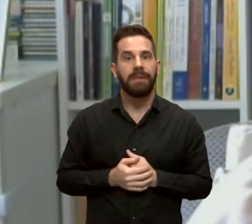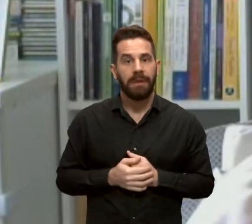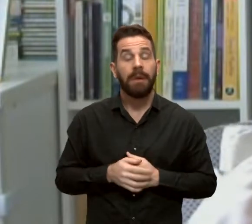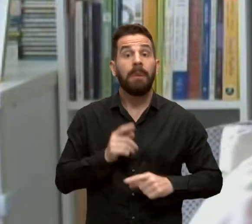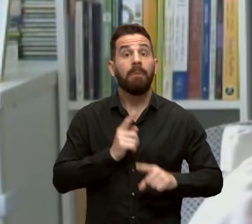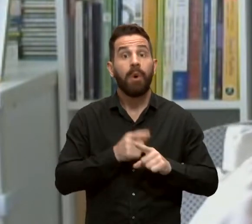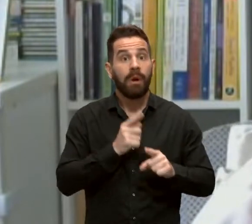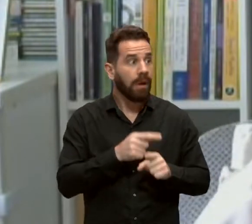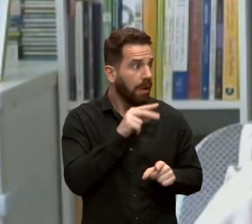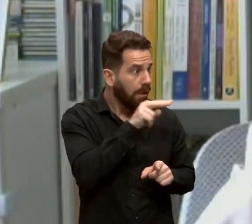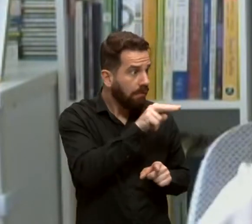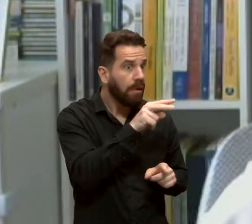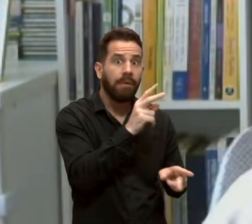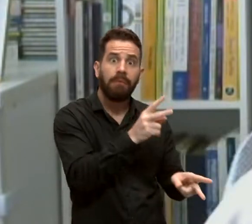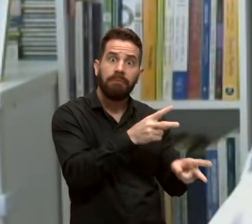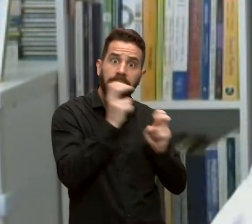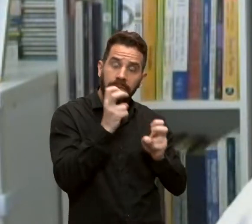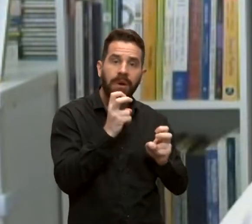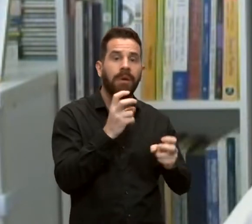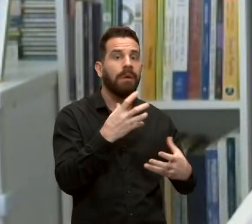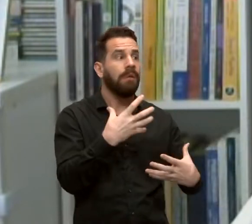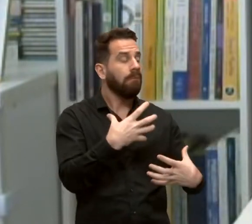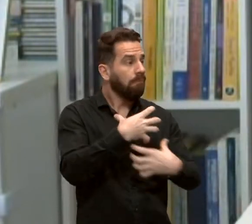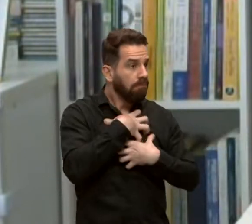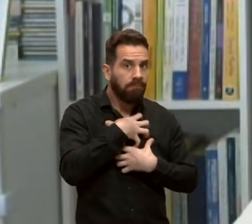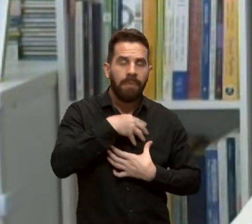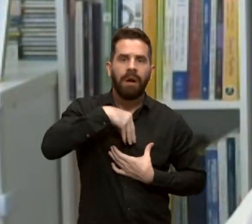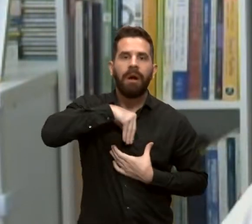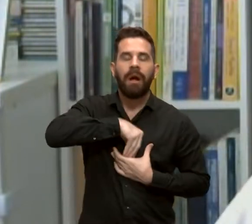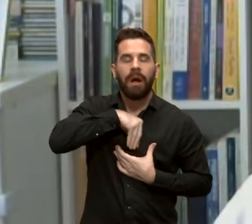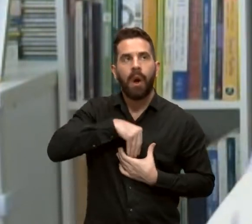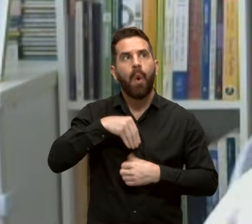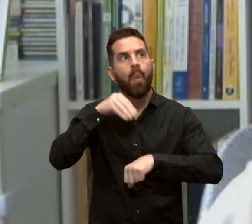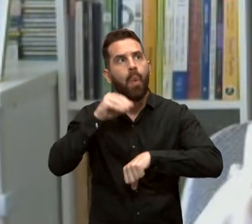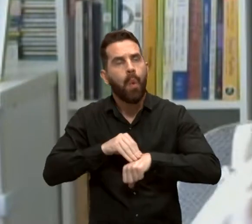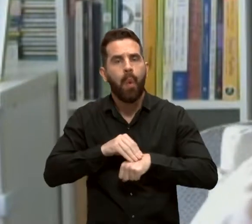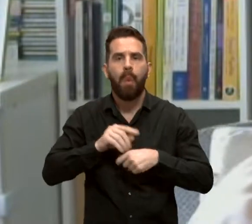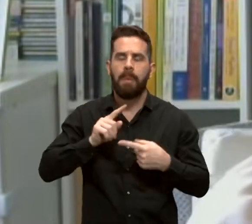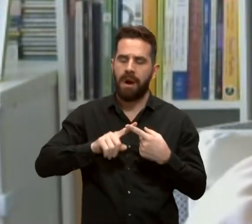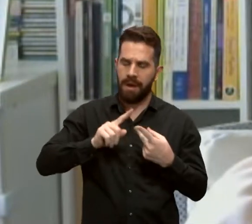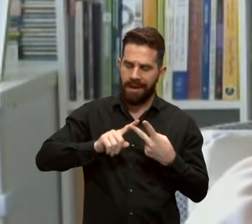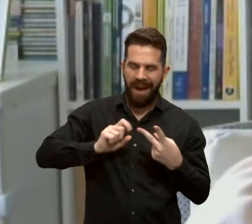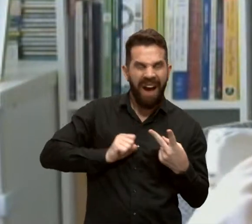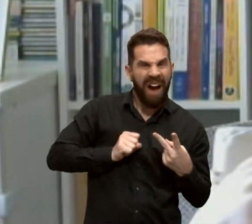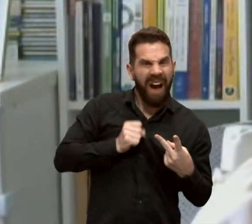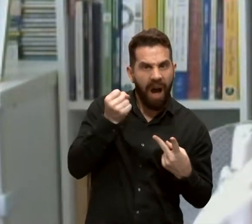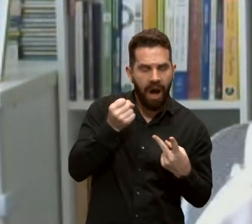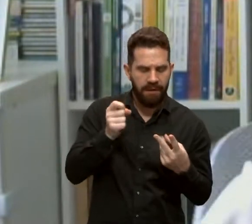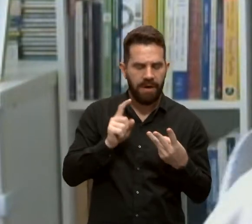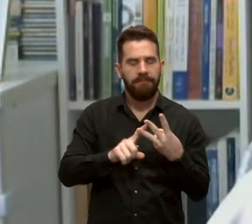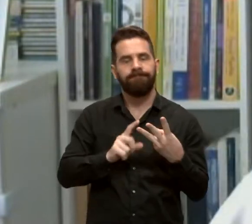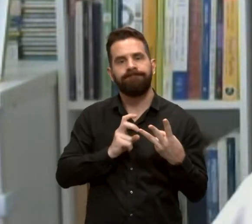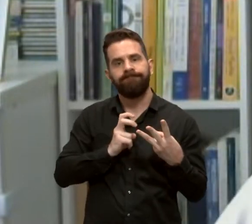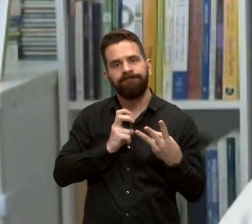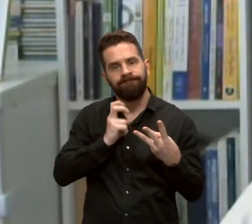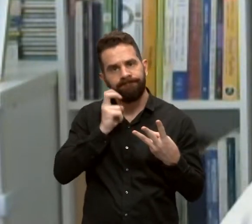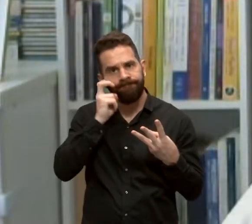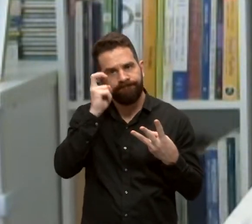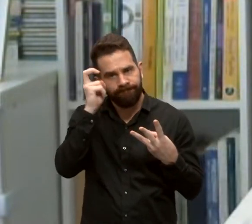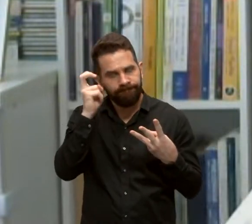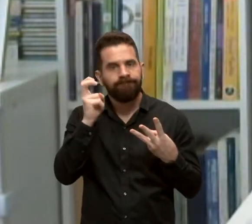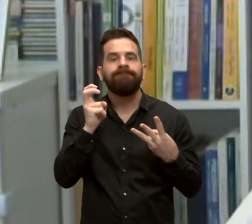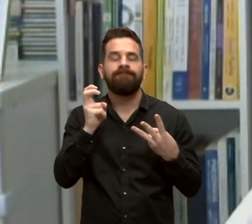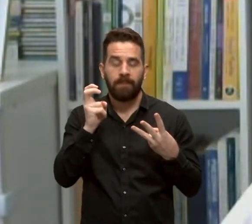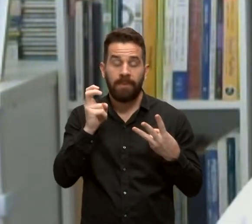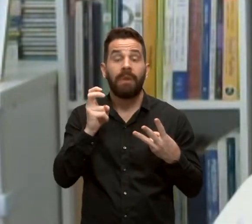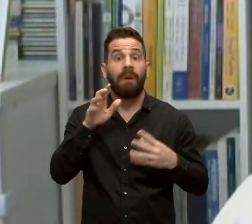por sentimentos diversos, como culpa, raiva, vergonha e até, muitas vezes, o